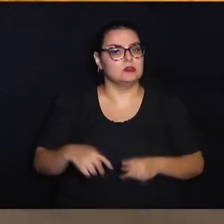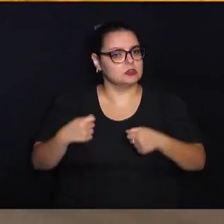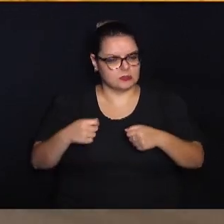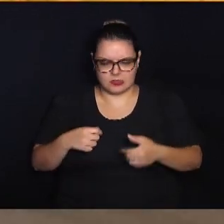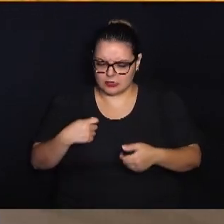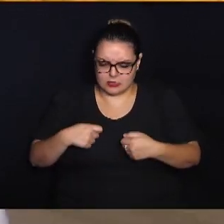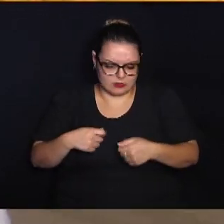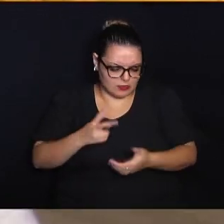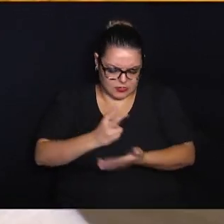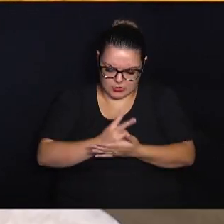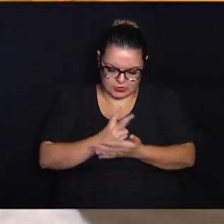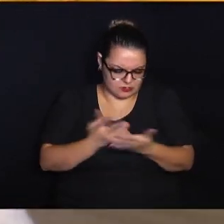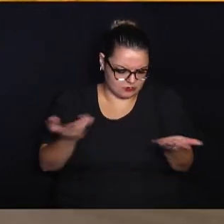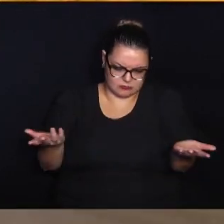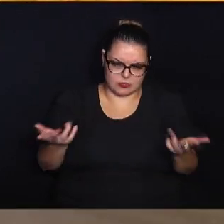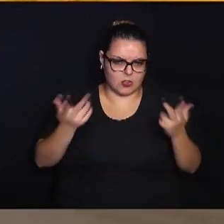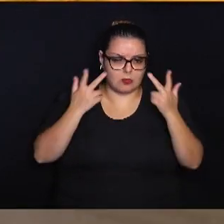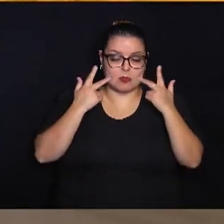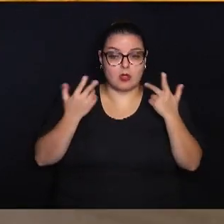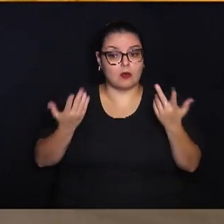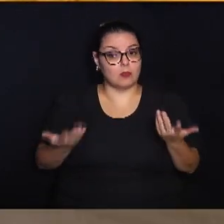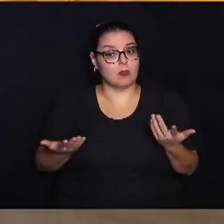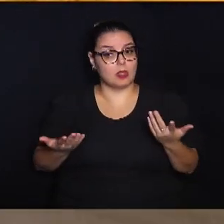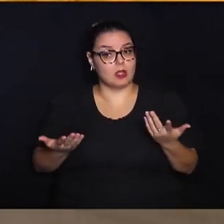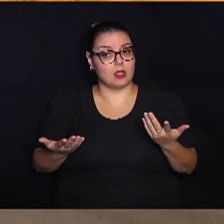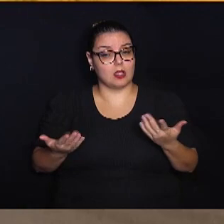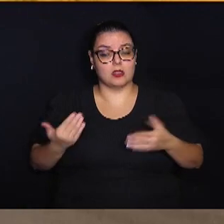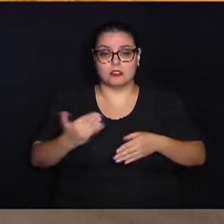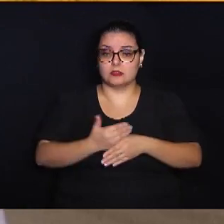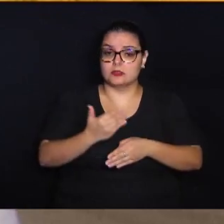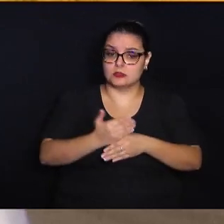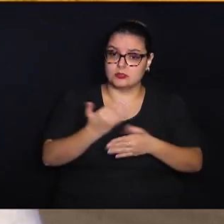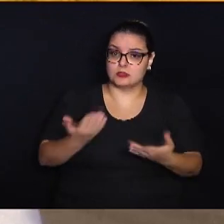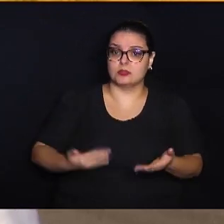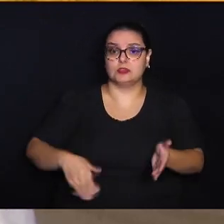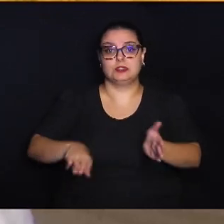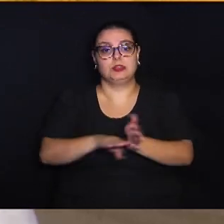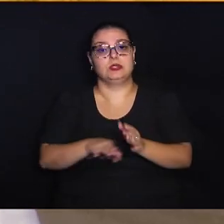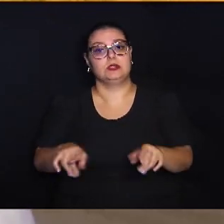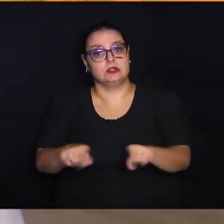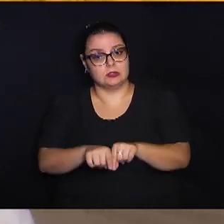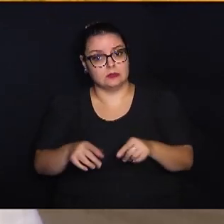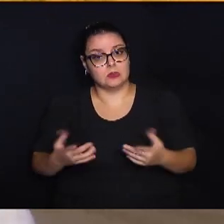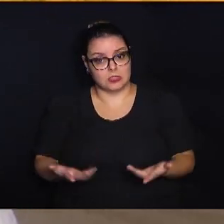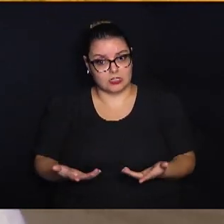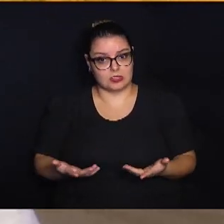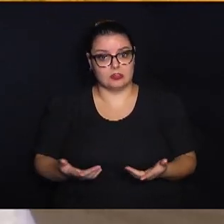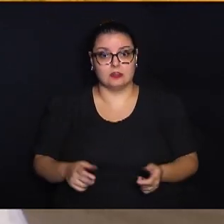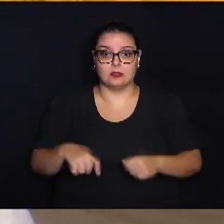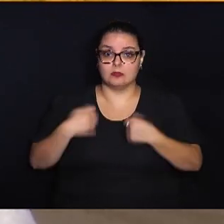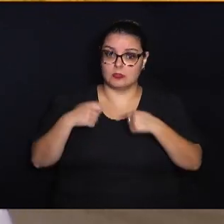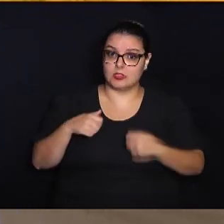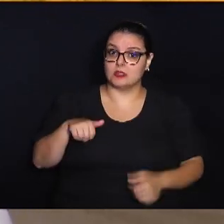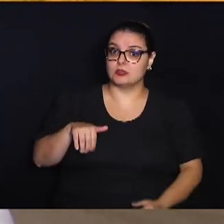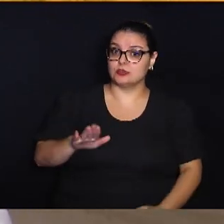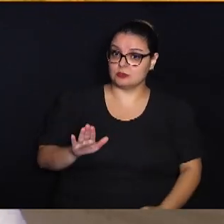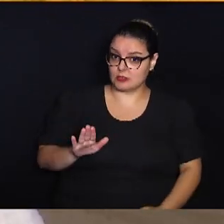necessários, né? Mas com esses empreendimentos, chegam também a necessidade de